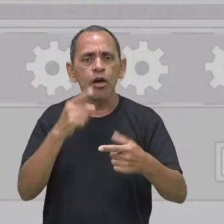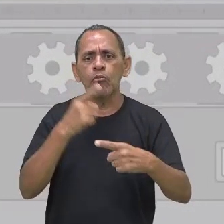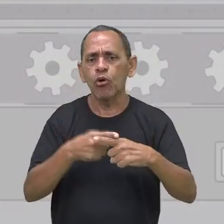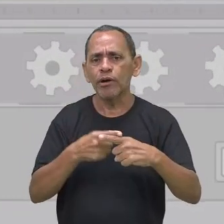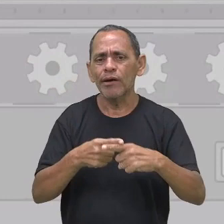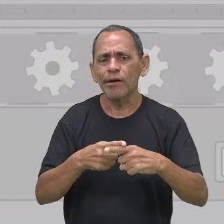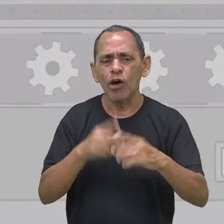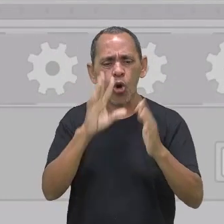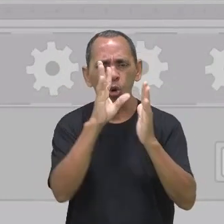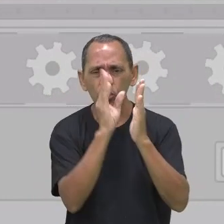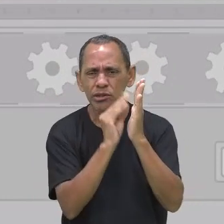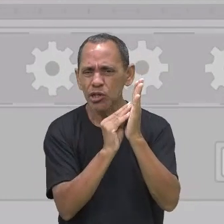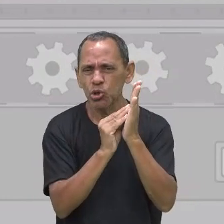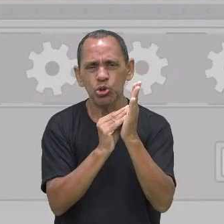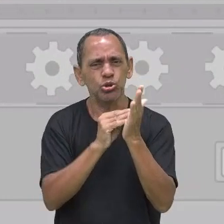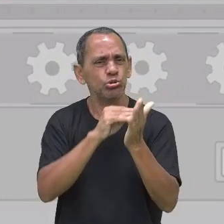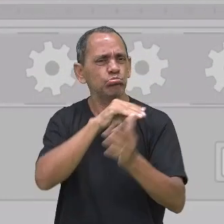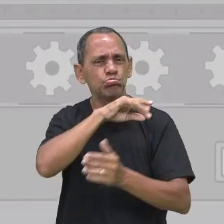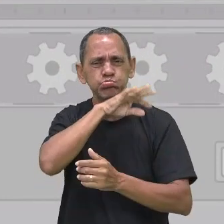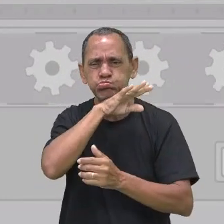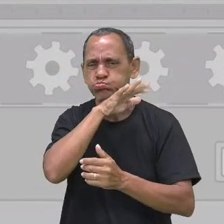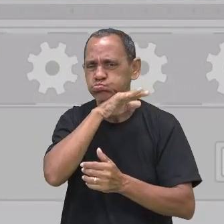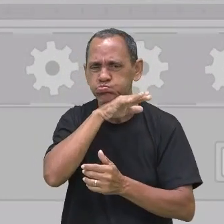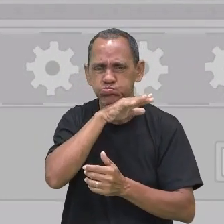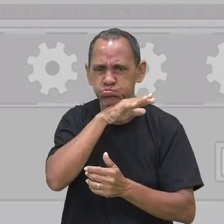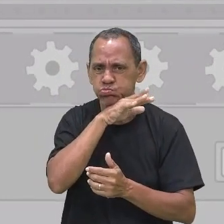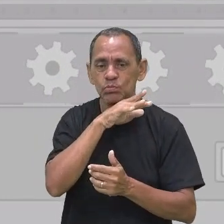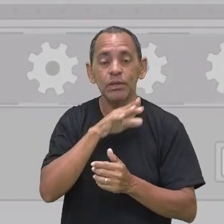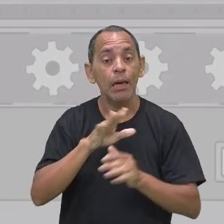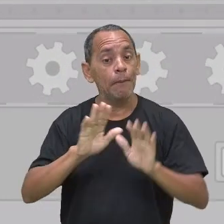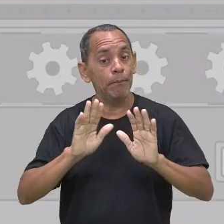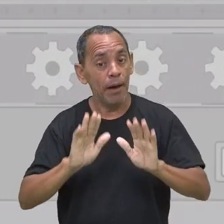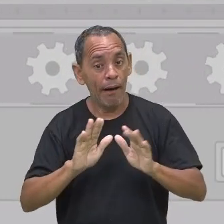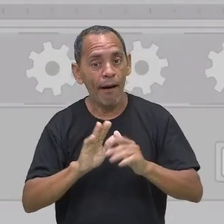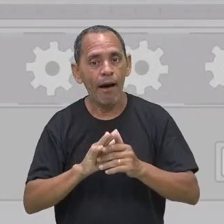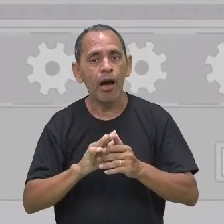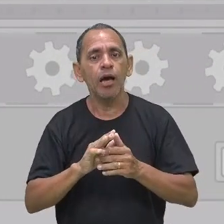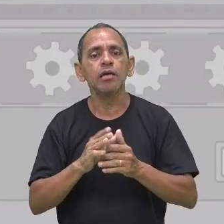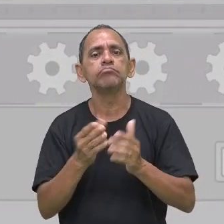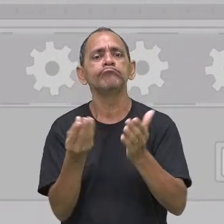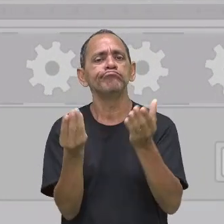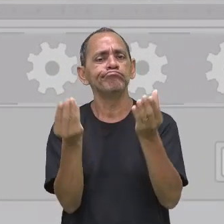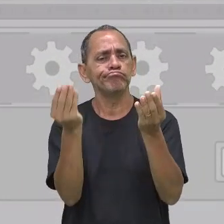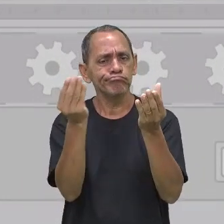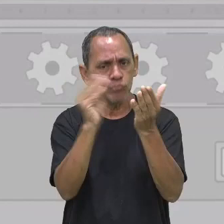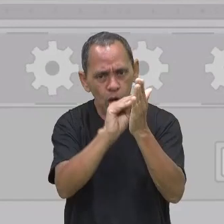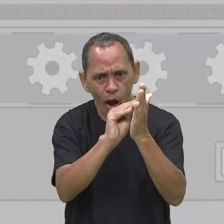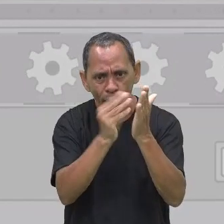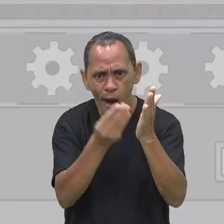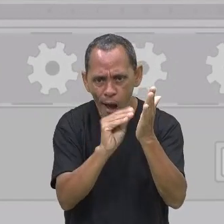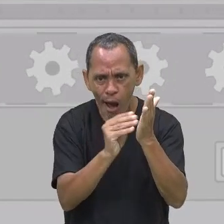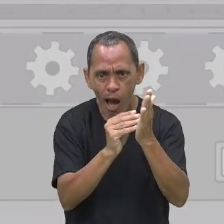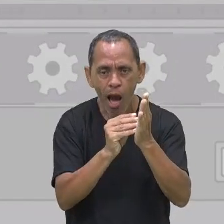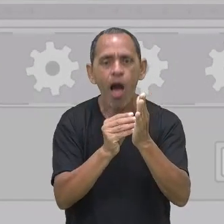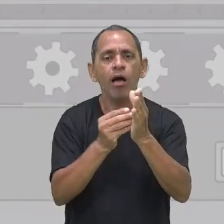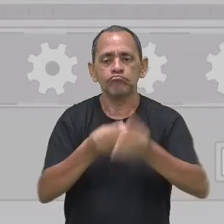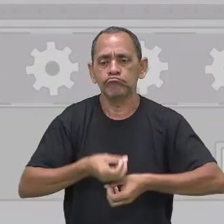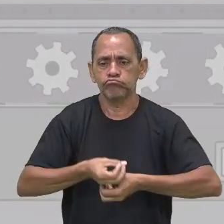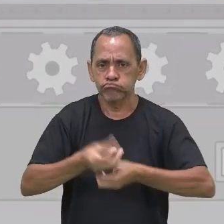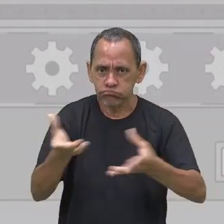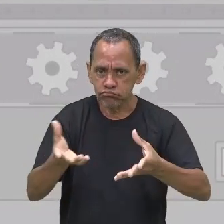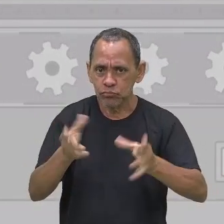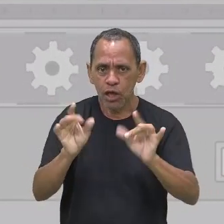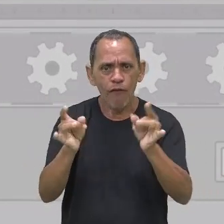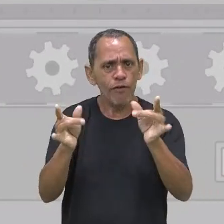conteúdo muitas vezes muito pobre, mas que elas são colocadas à venda e isso vai